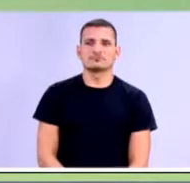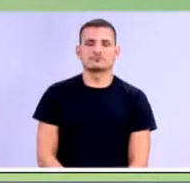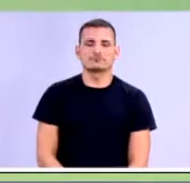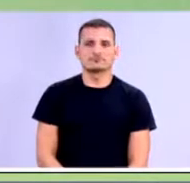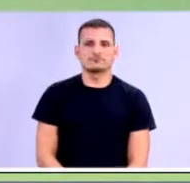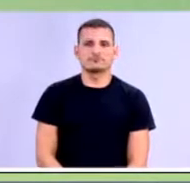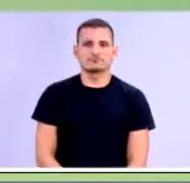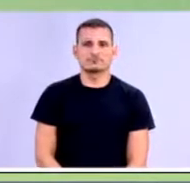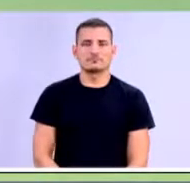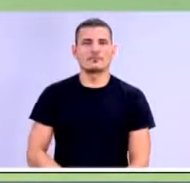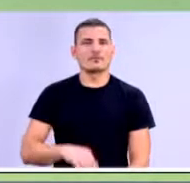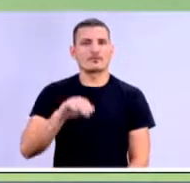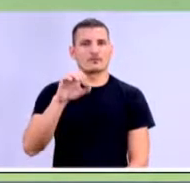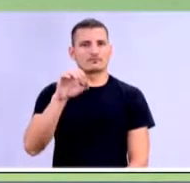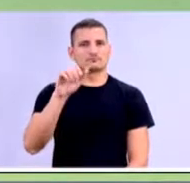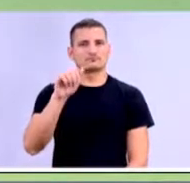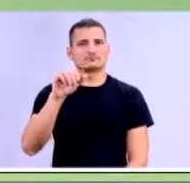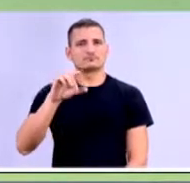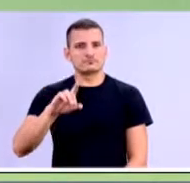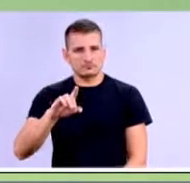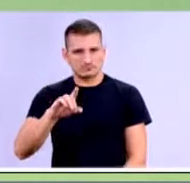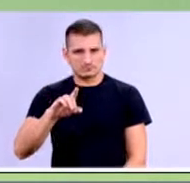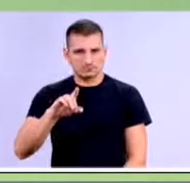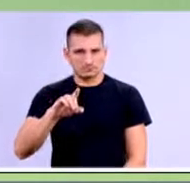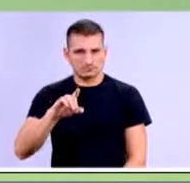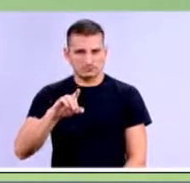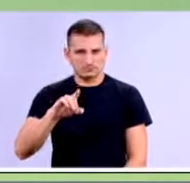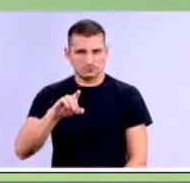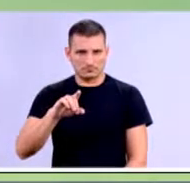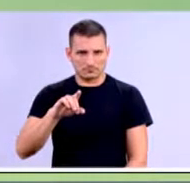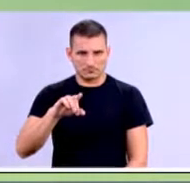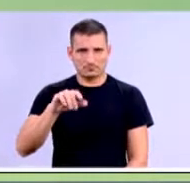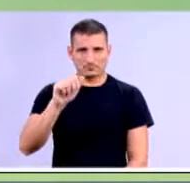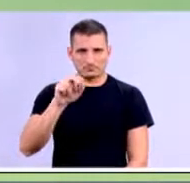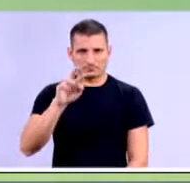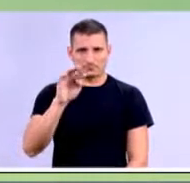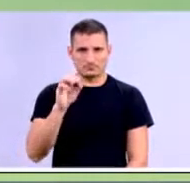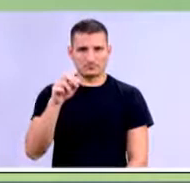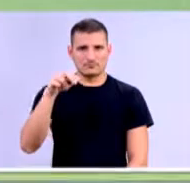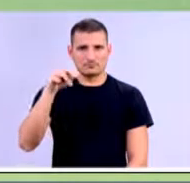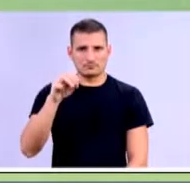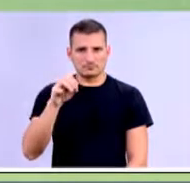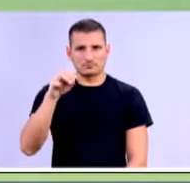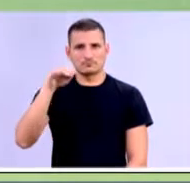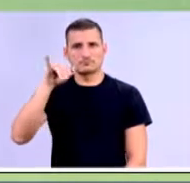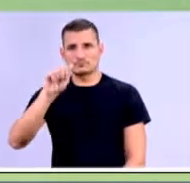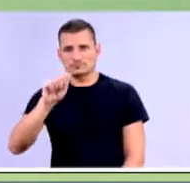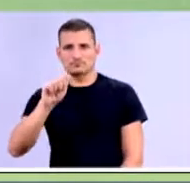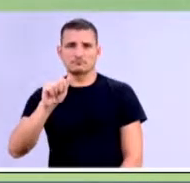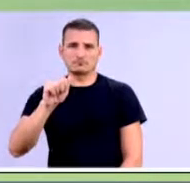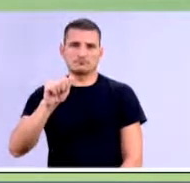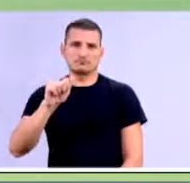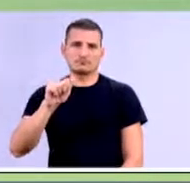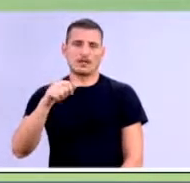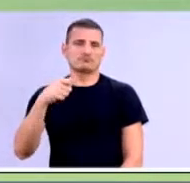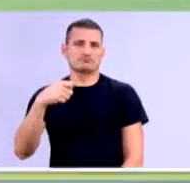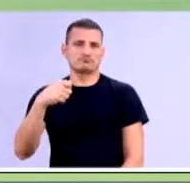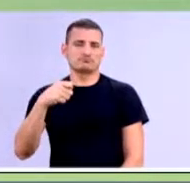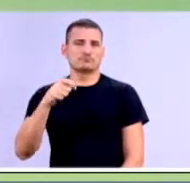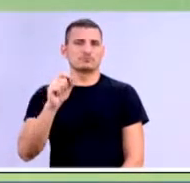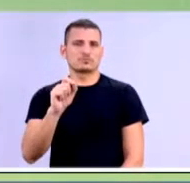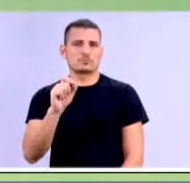autonomia necessita estar mais aparente. Você tem que ter